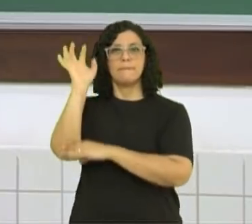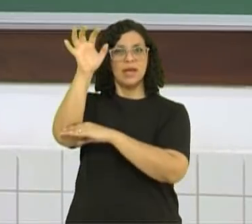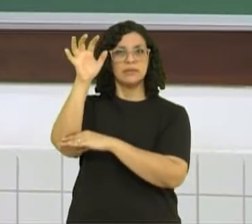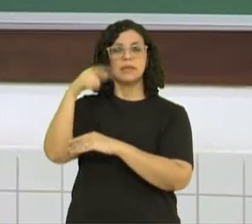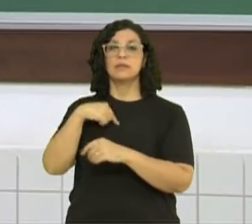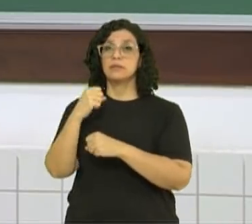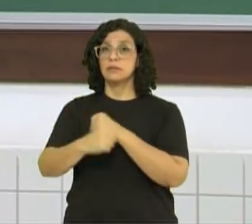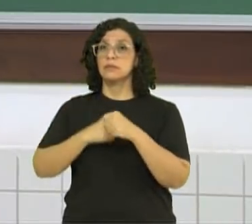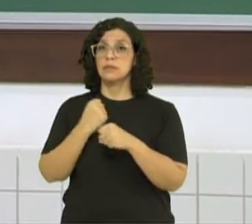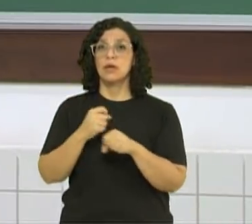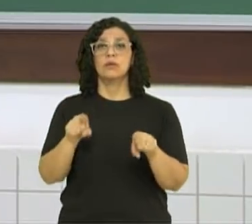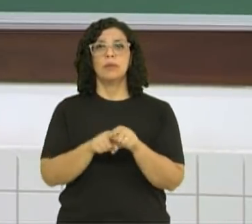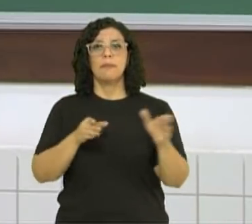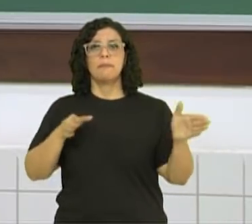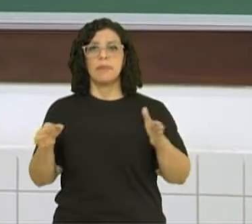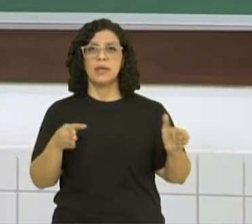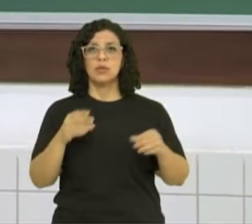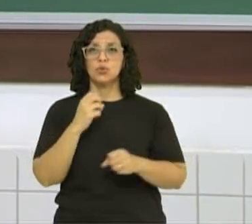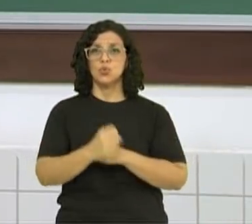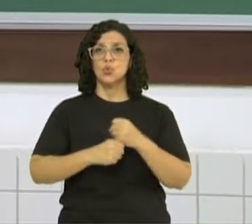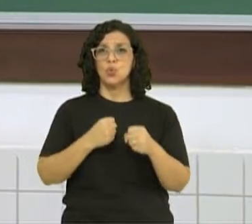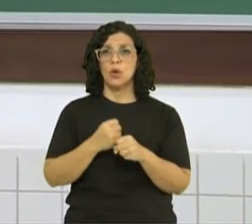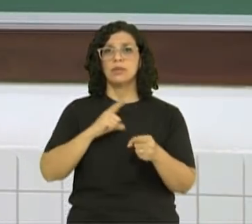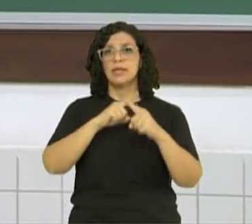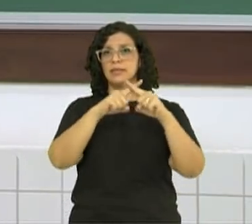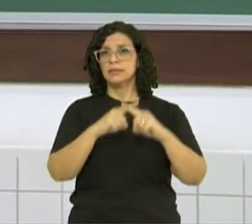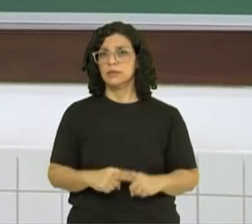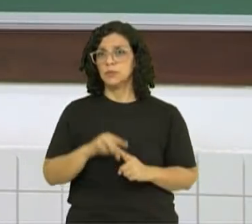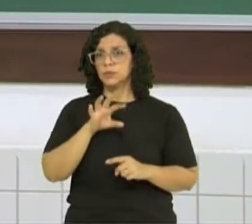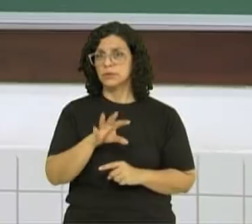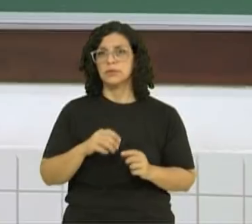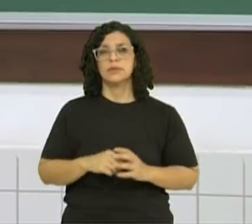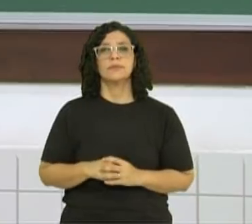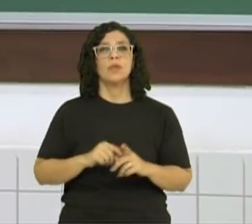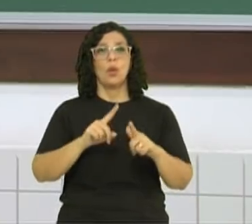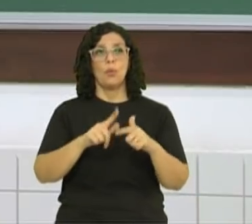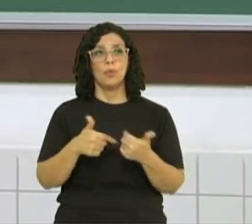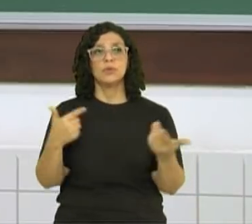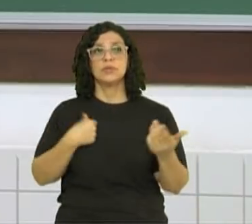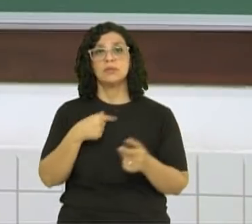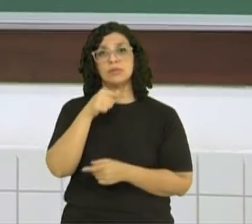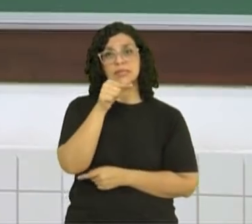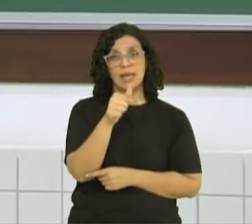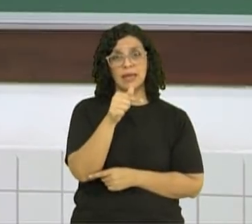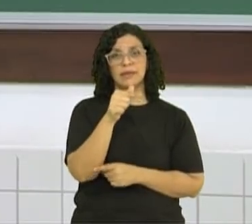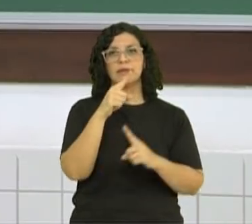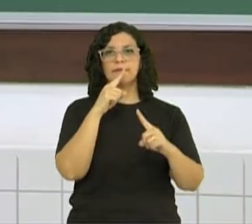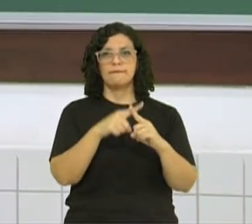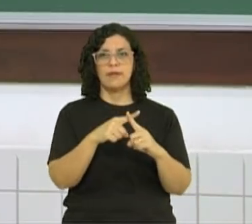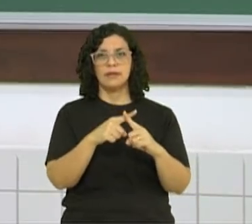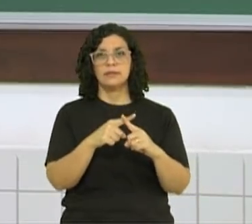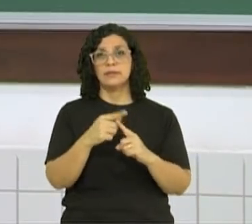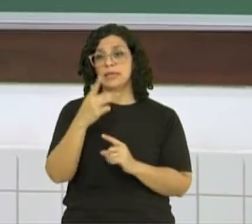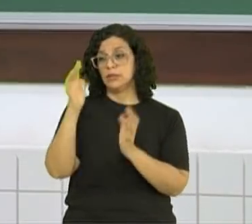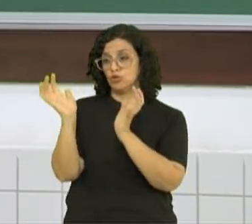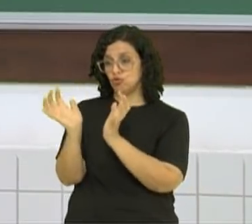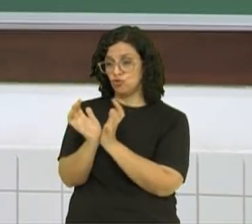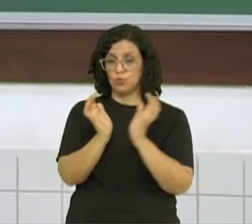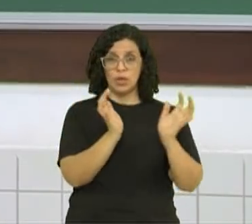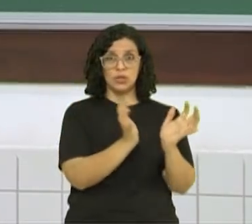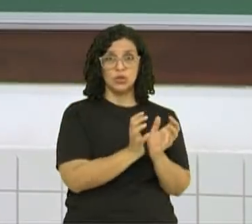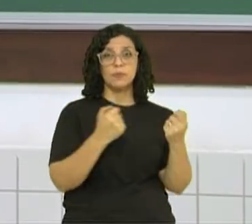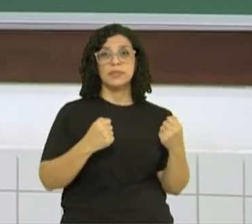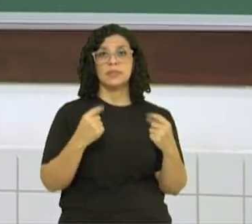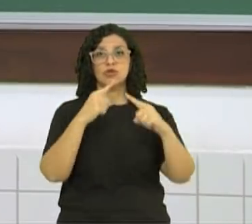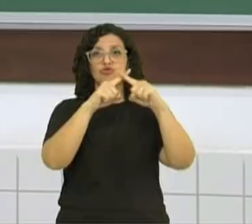a cada ano também, cada temporada, né, anual, existe essa competição, né? Aí são 7 jogos, então a equipe precisa ganhar